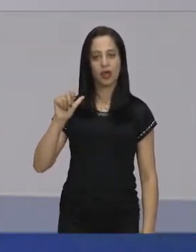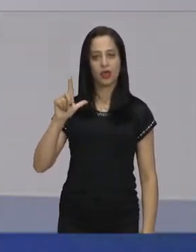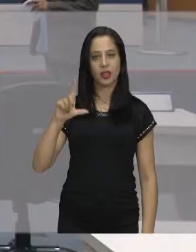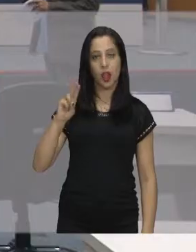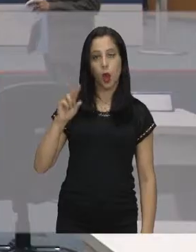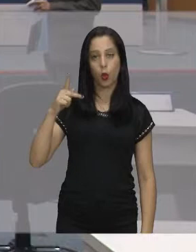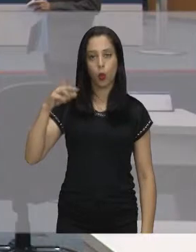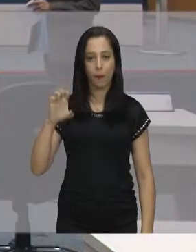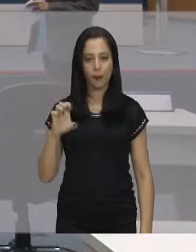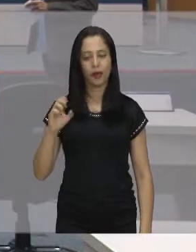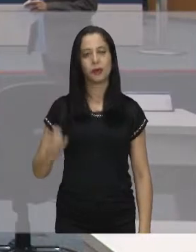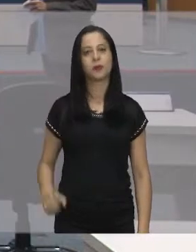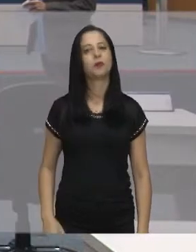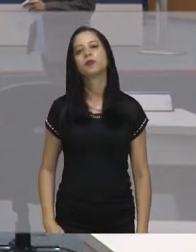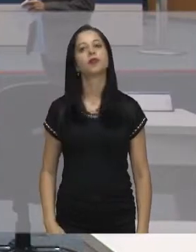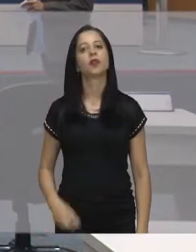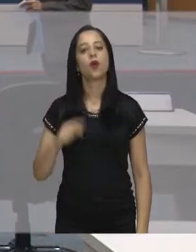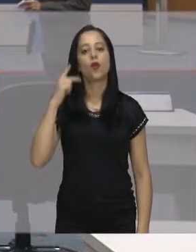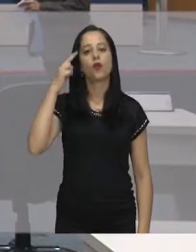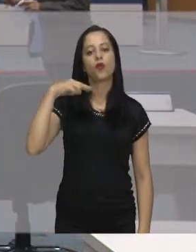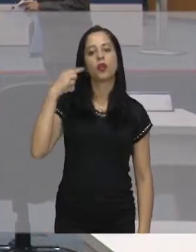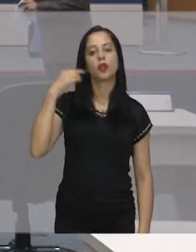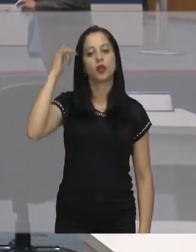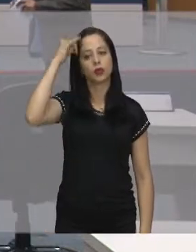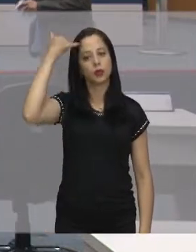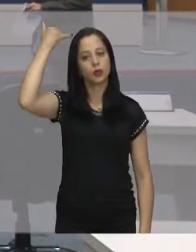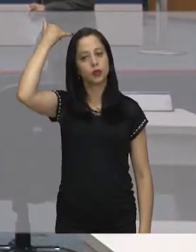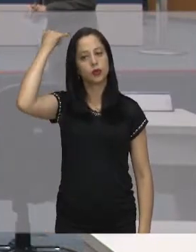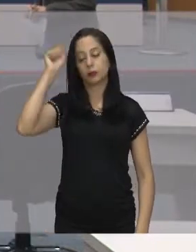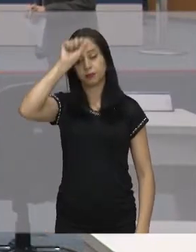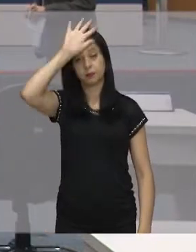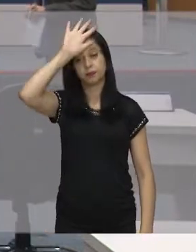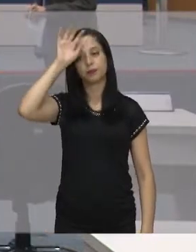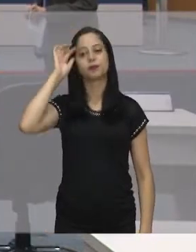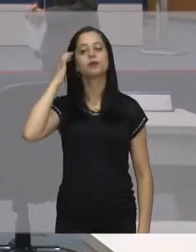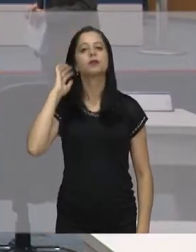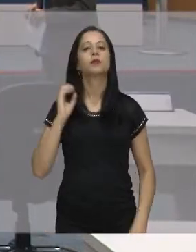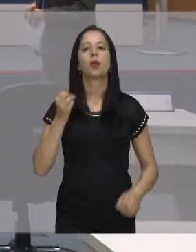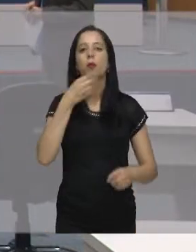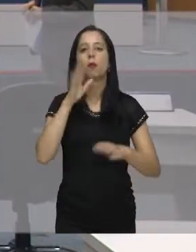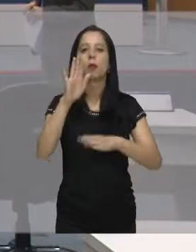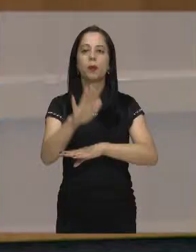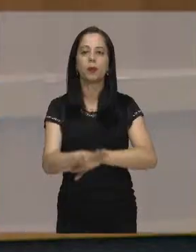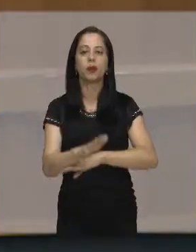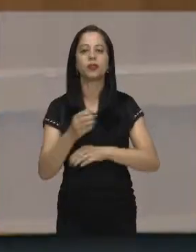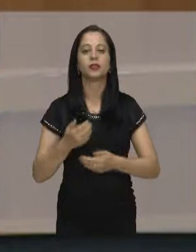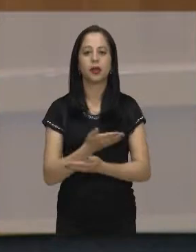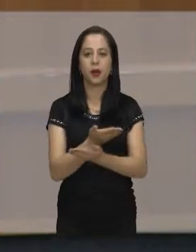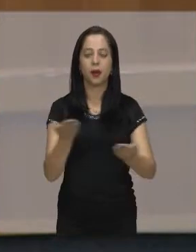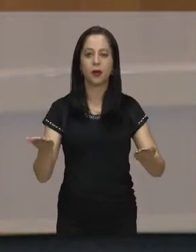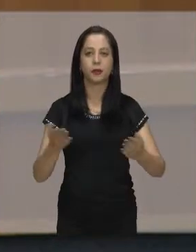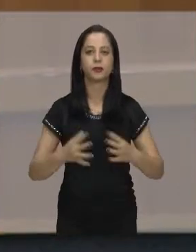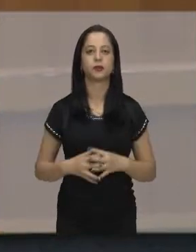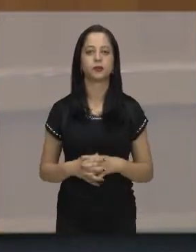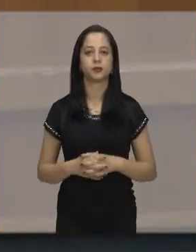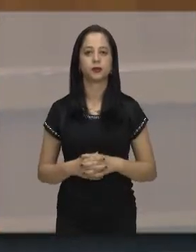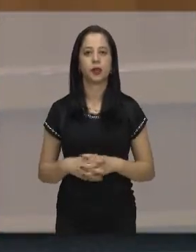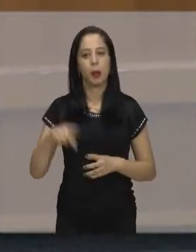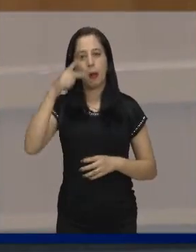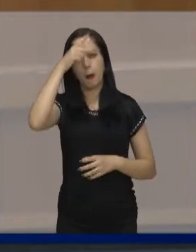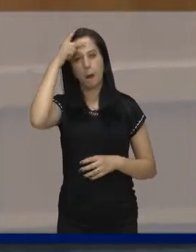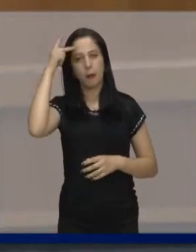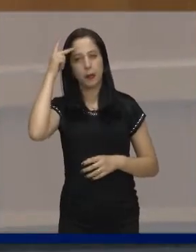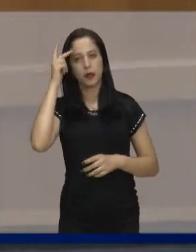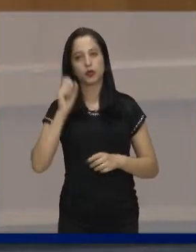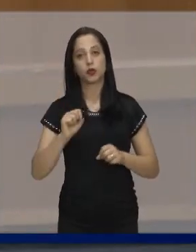palavra o vereador José Luiz. Senhor presidente, boa tarde aos demais vereadores, público presente